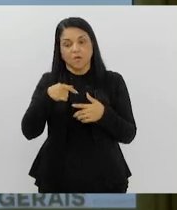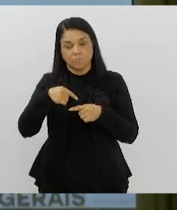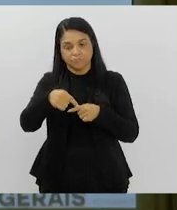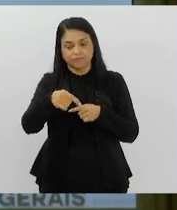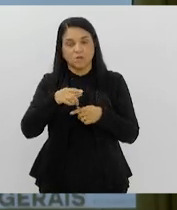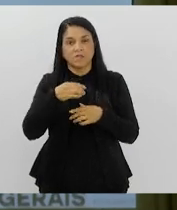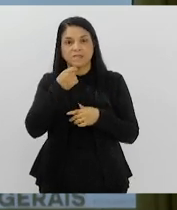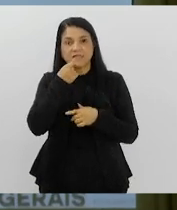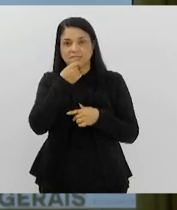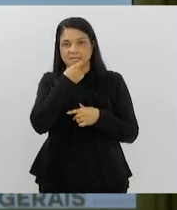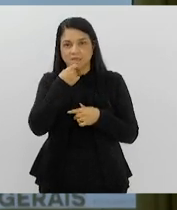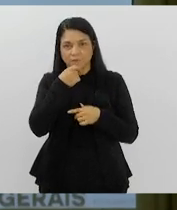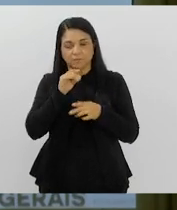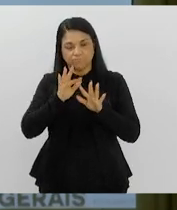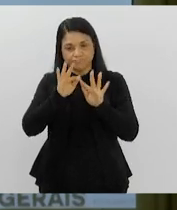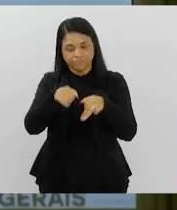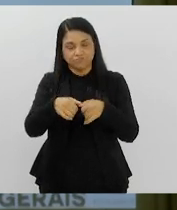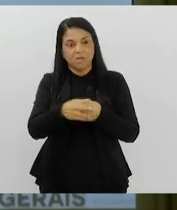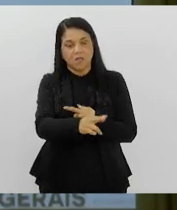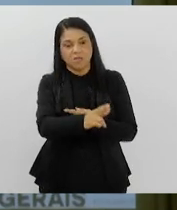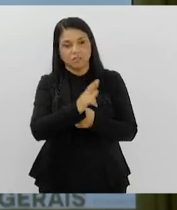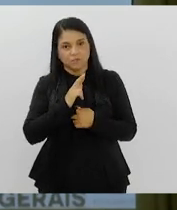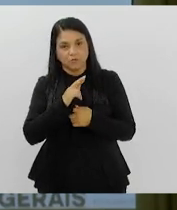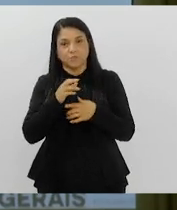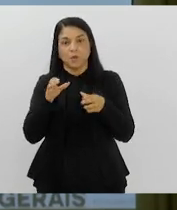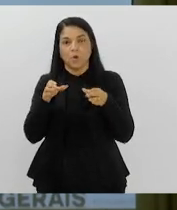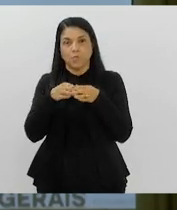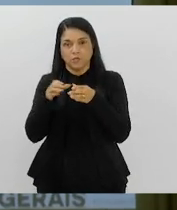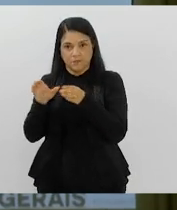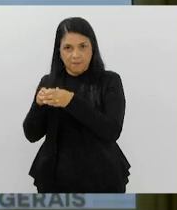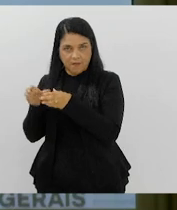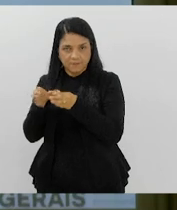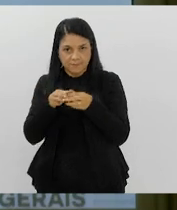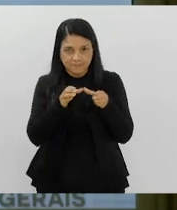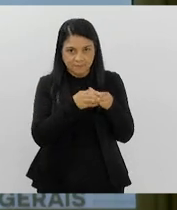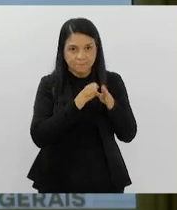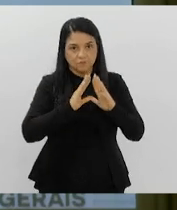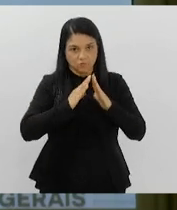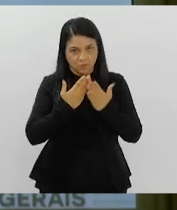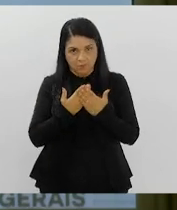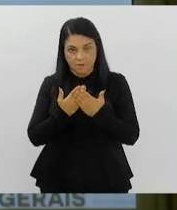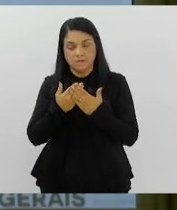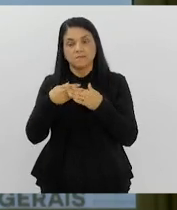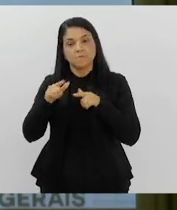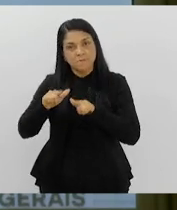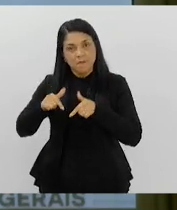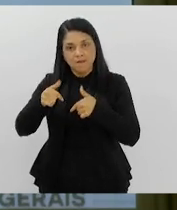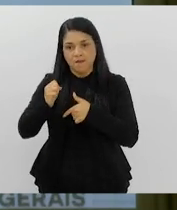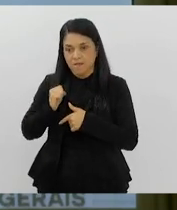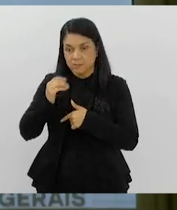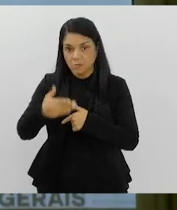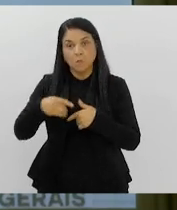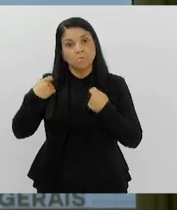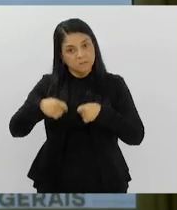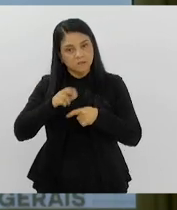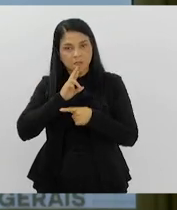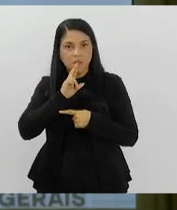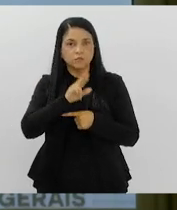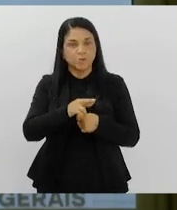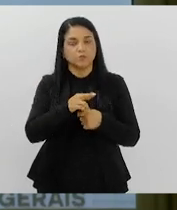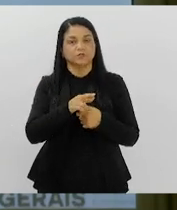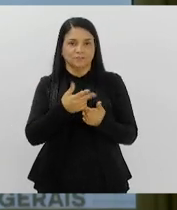exatamente a devolutiva para toda a comunidade, porque é uma ação que precisa de ser dada devolutiva, né, para